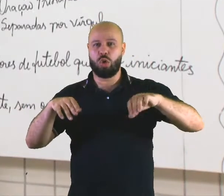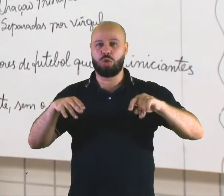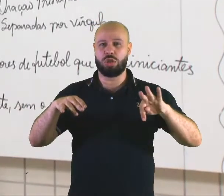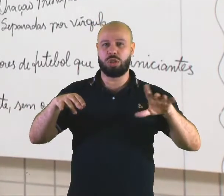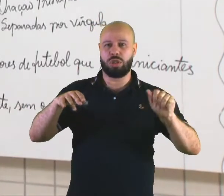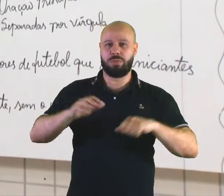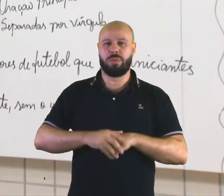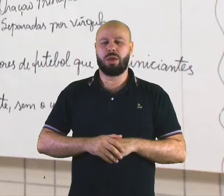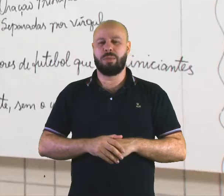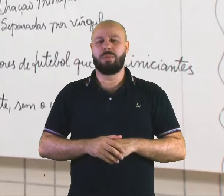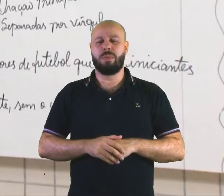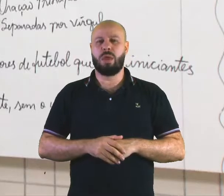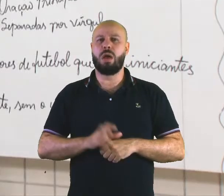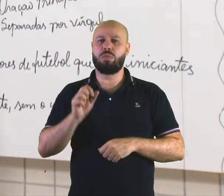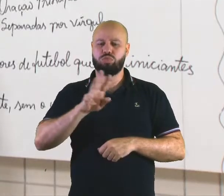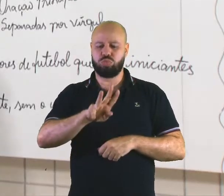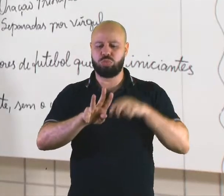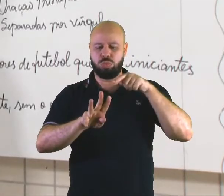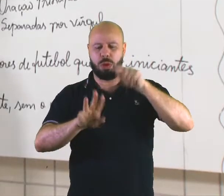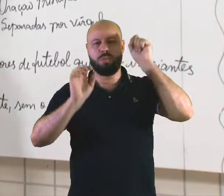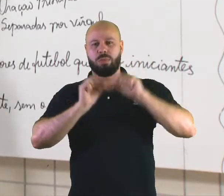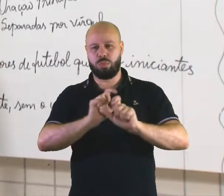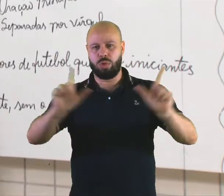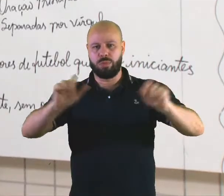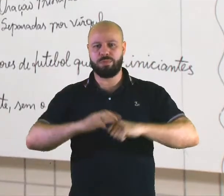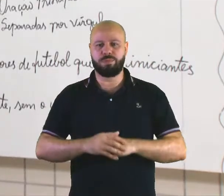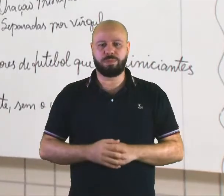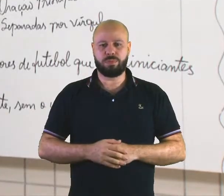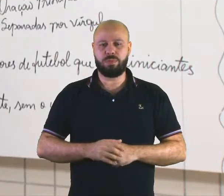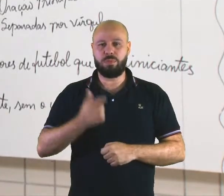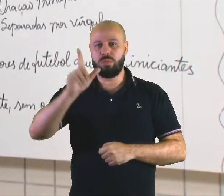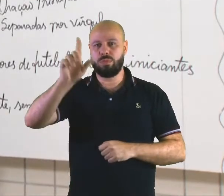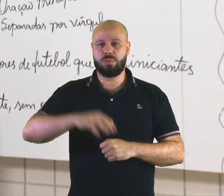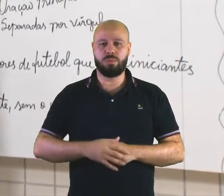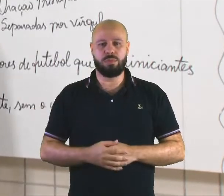Basta acessar esse link aí. Próximo.